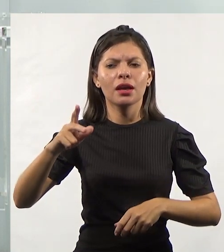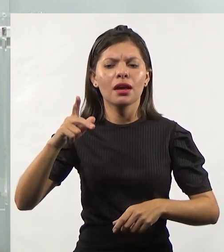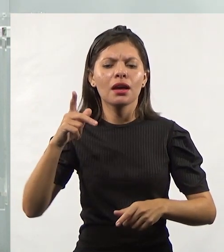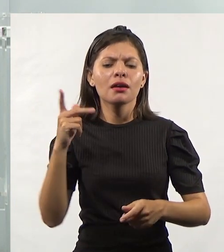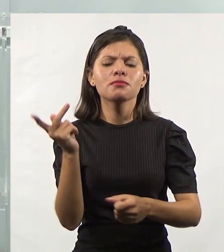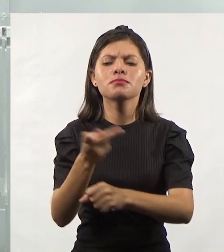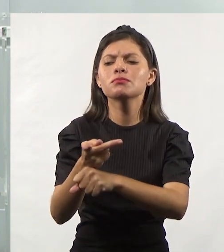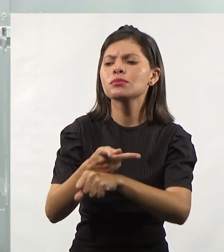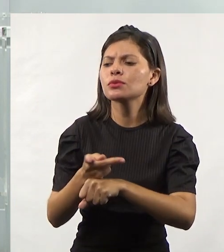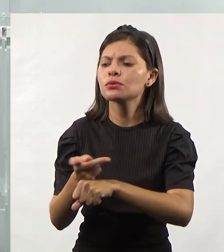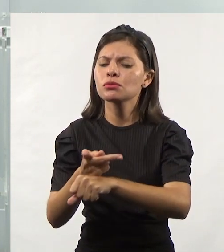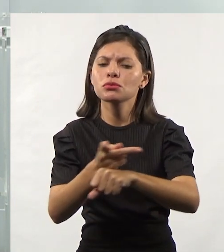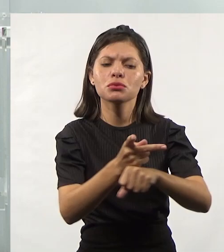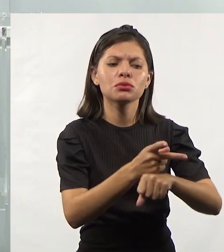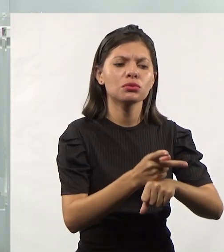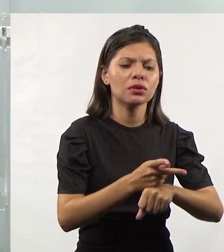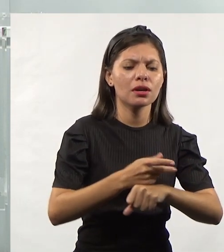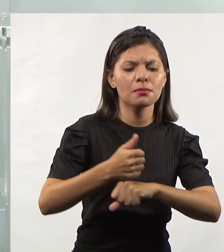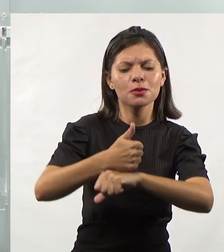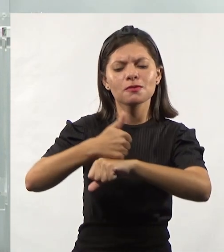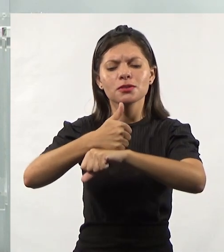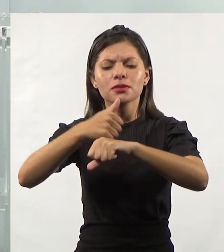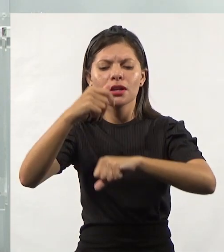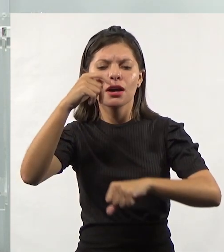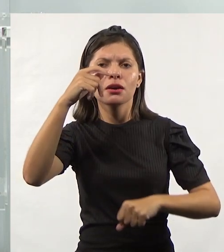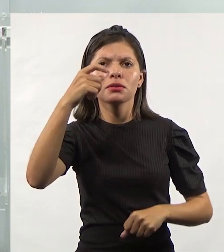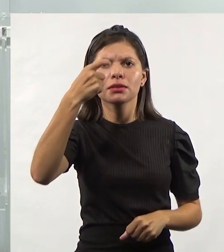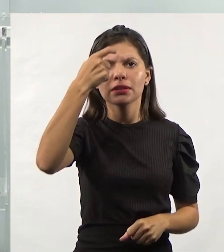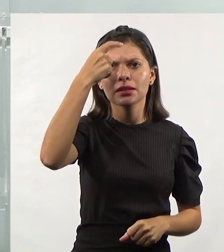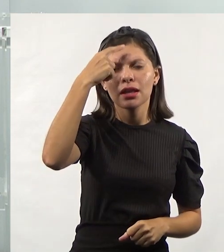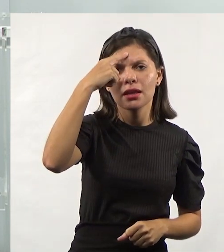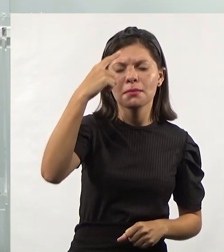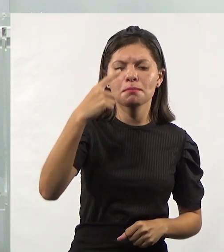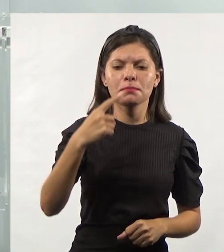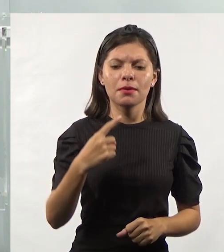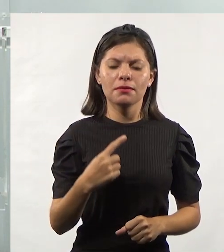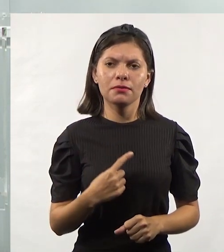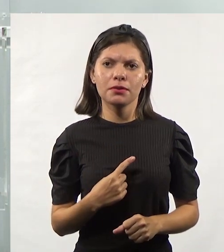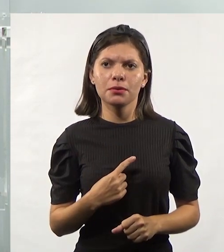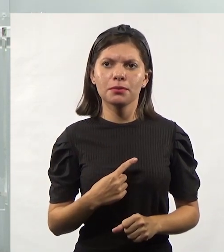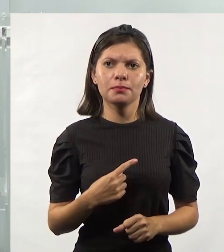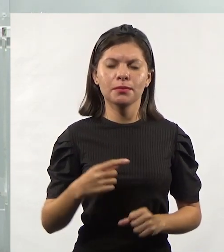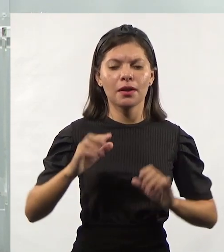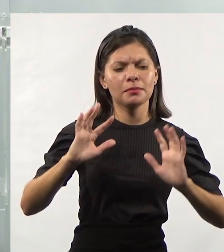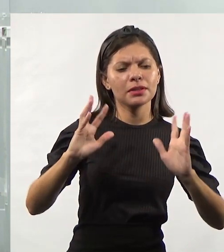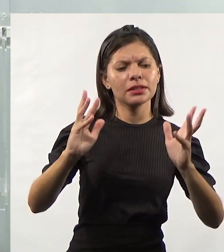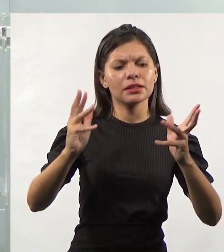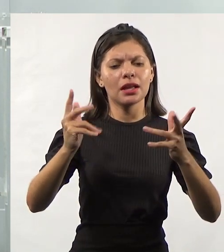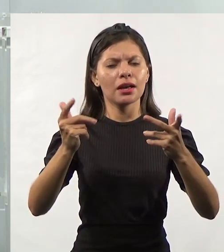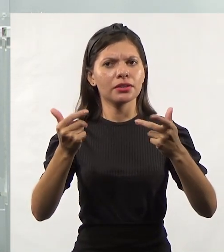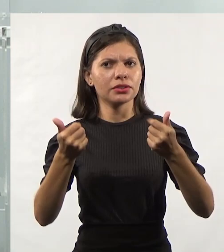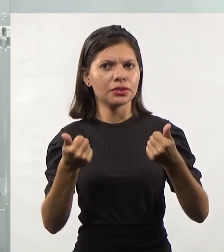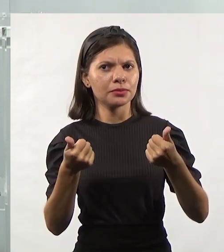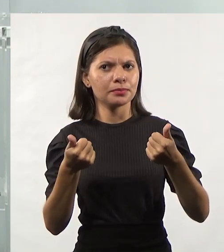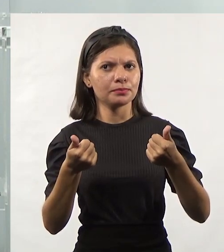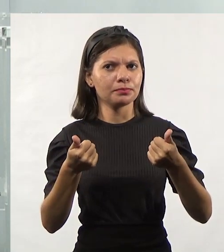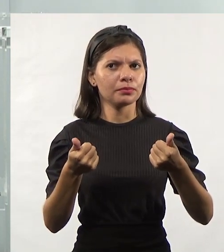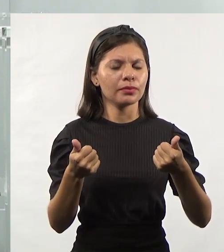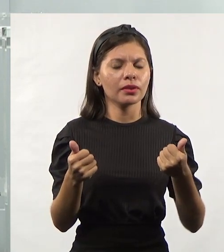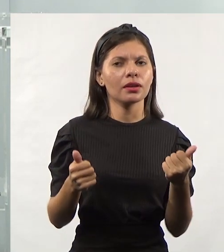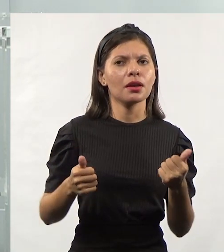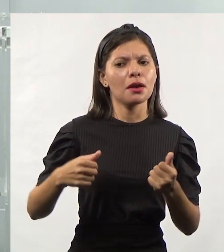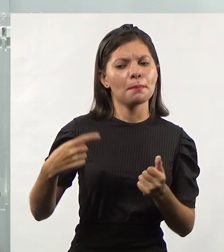já procuram um profissional que tenha aquele perfil, né? Ou aquela habilidade, ou aquela competência. Nós